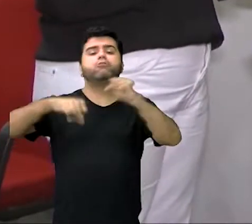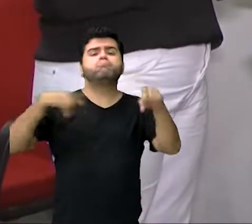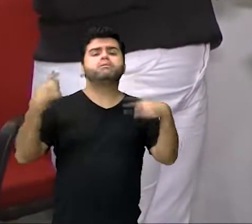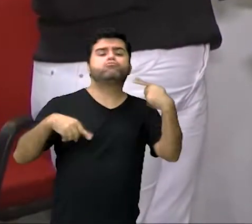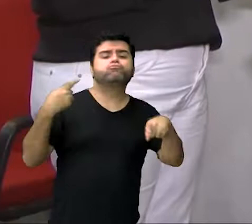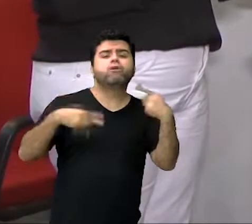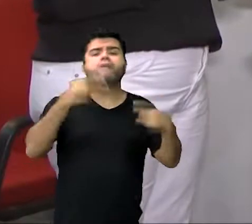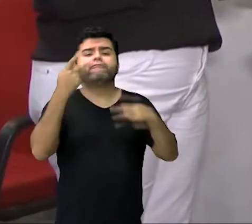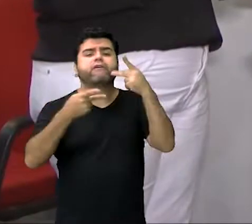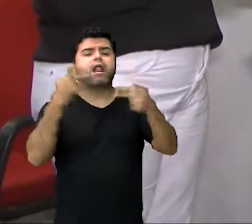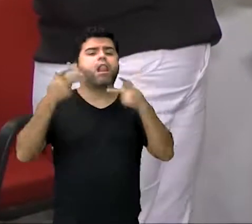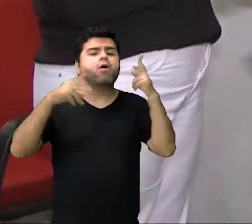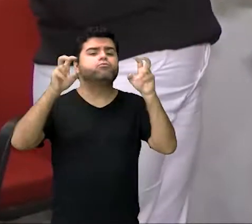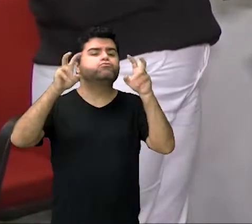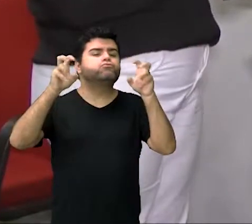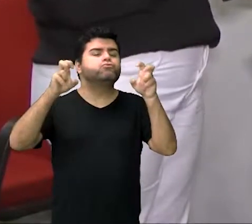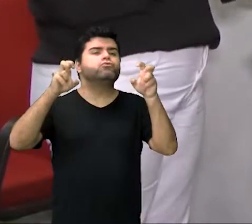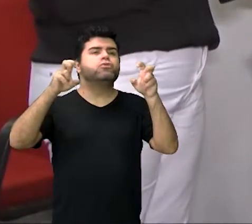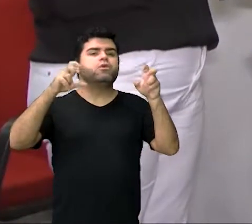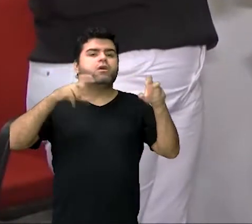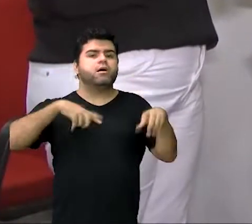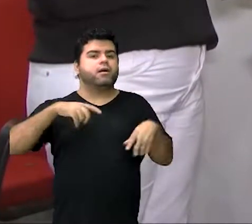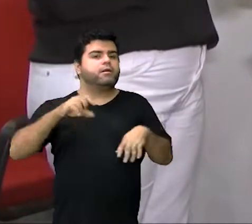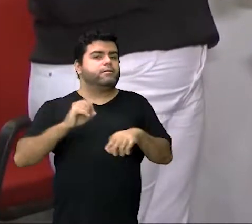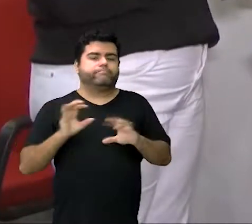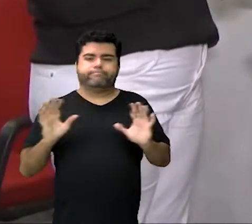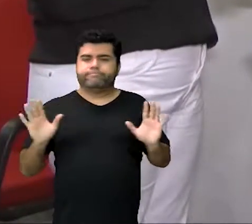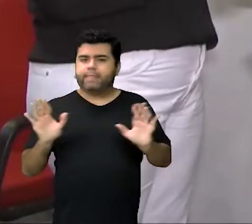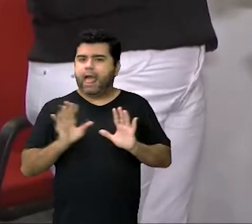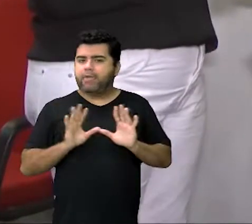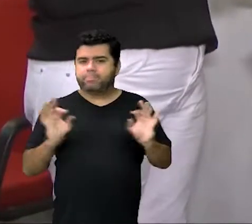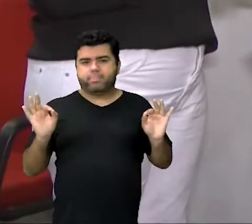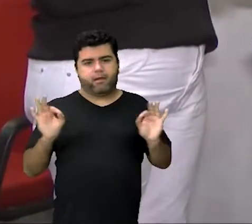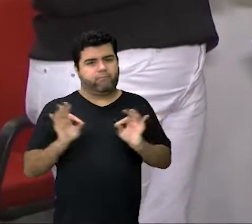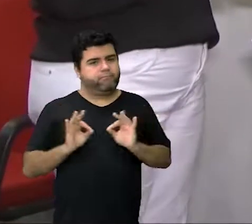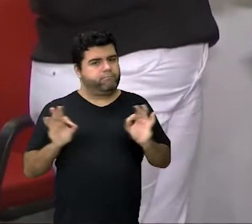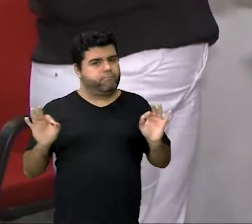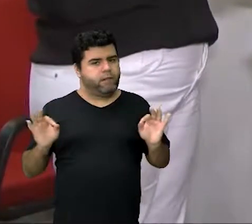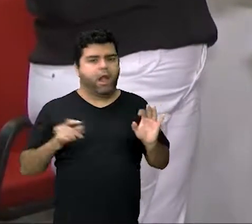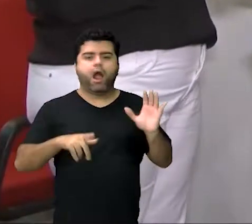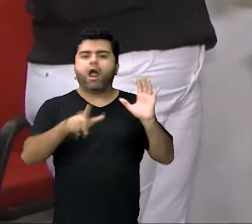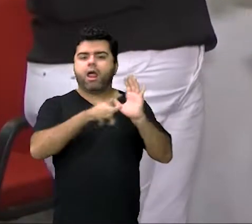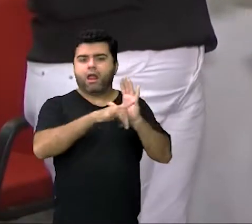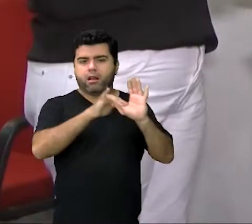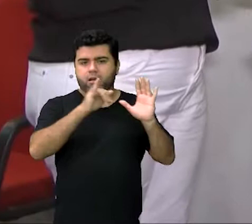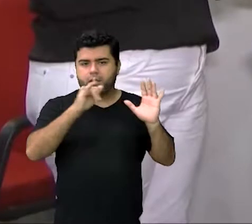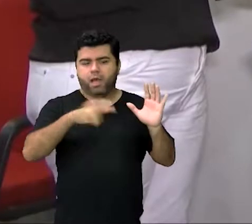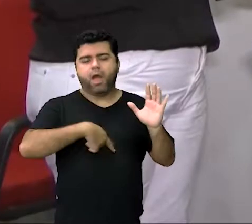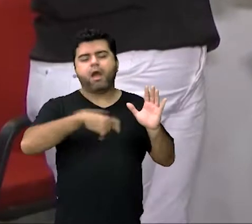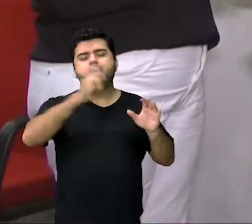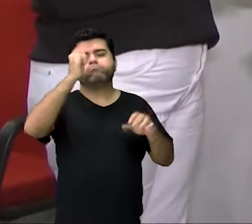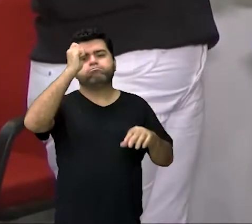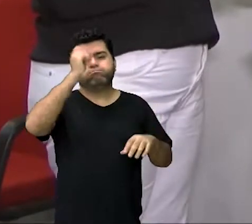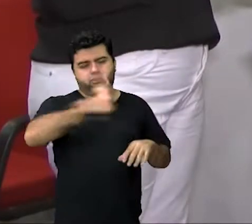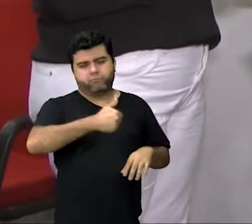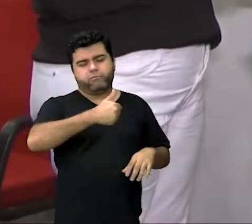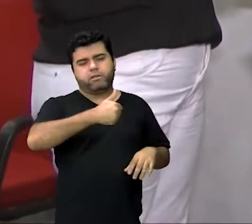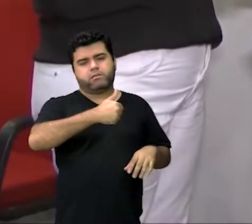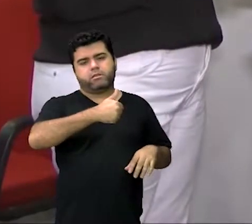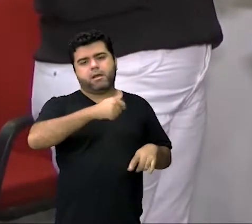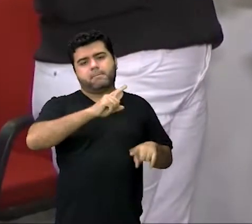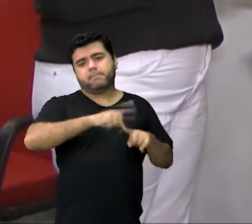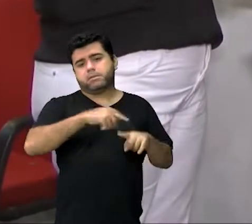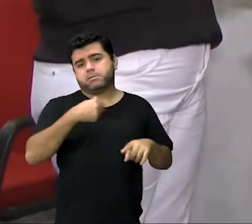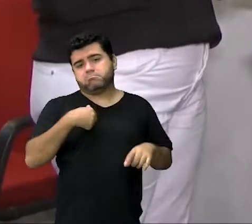né, sobre o assunto, na concretização disso tudo, até o momento nada. Mesmo a nossa lei tendo sido aprovada, nós também não